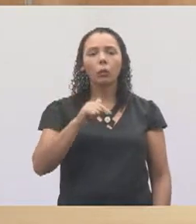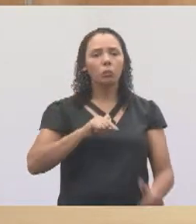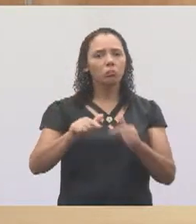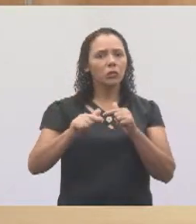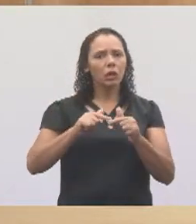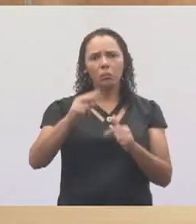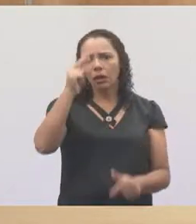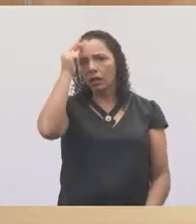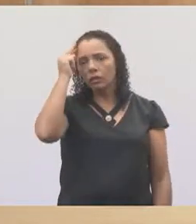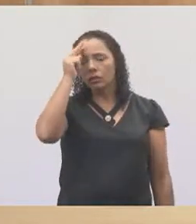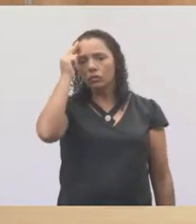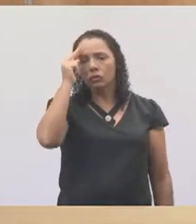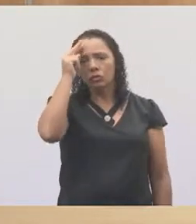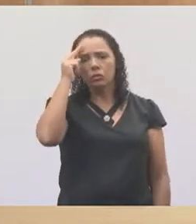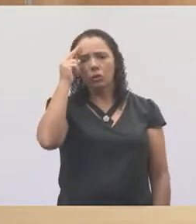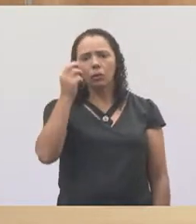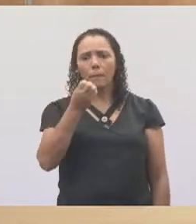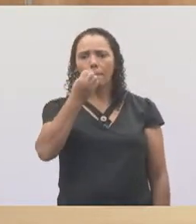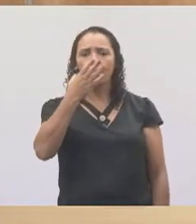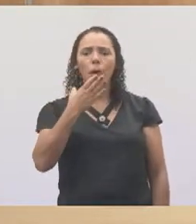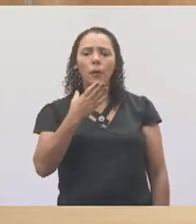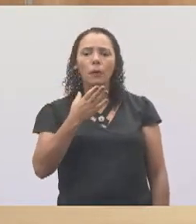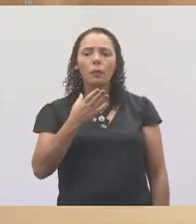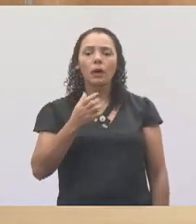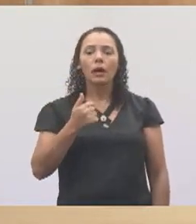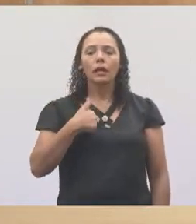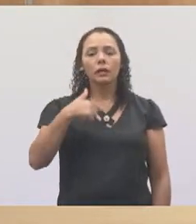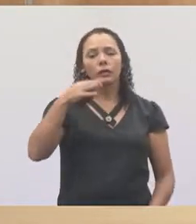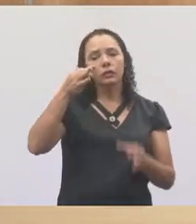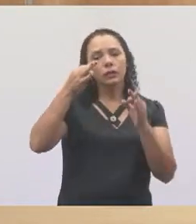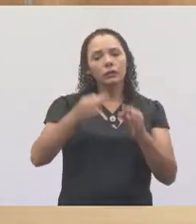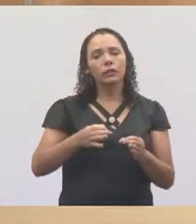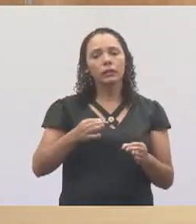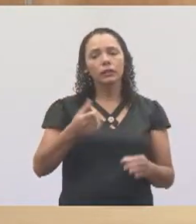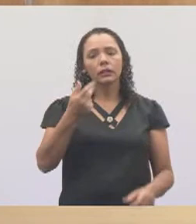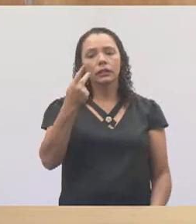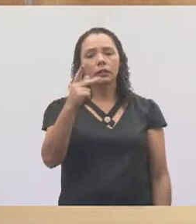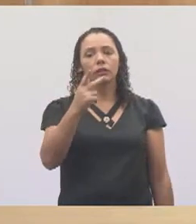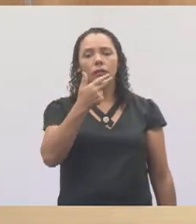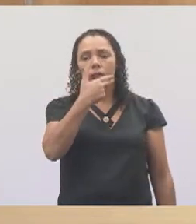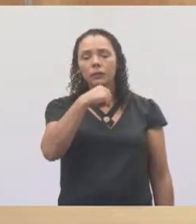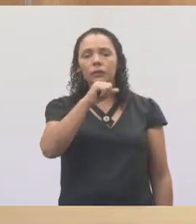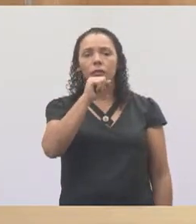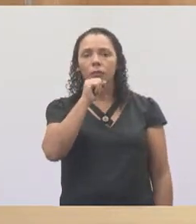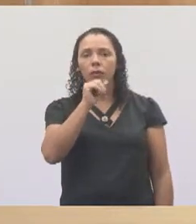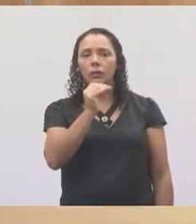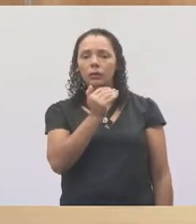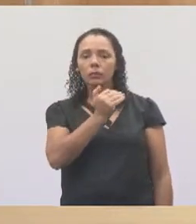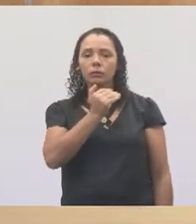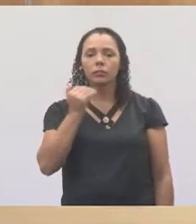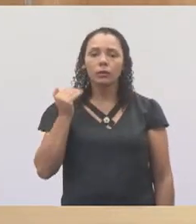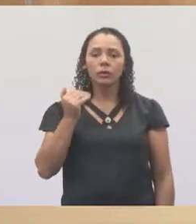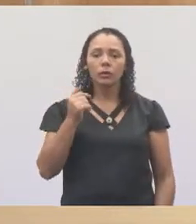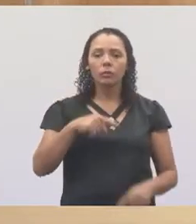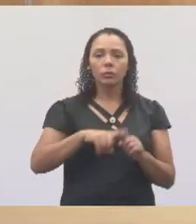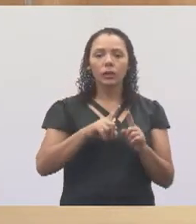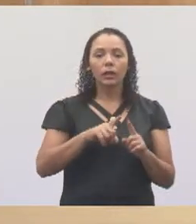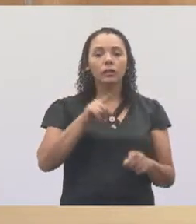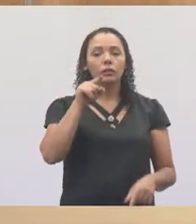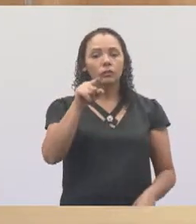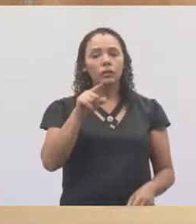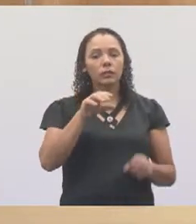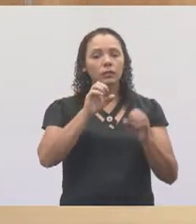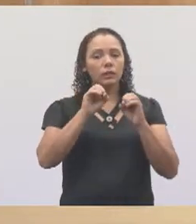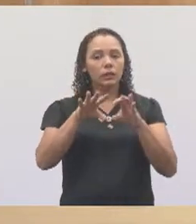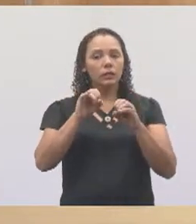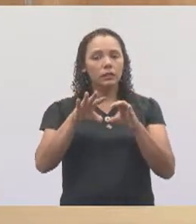você, porque as características que você tem, os valores que você tem, é a vivência dele na sua vida,